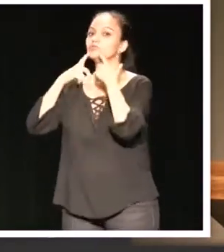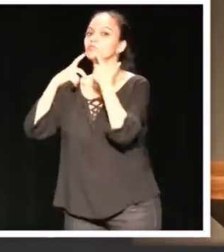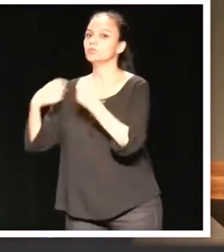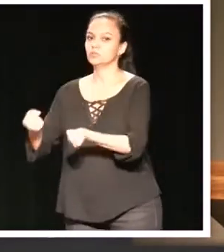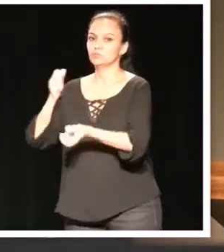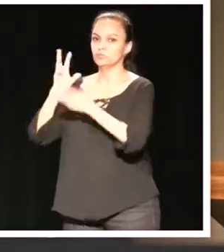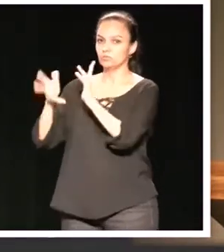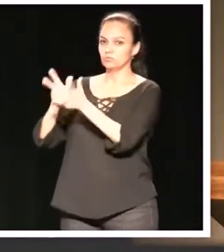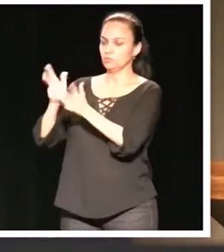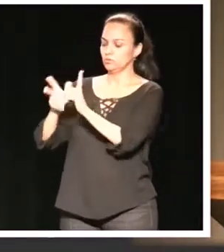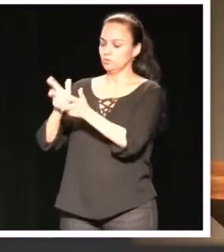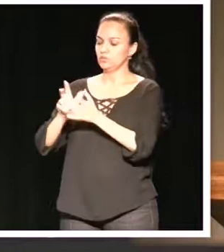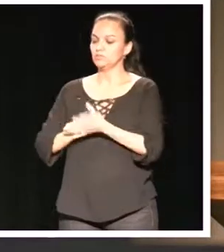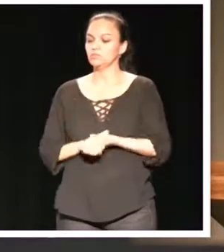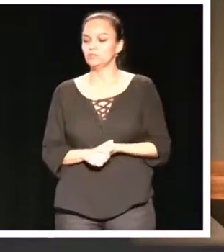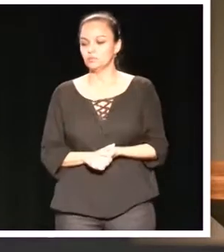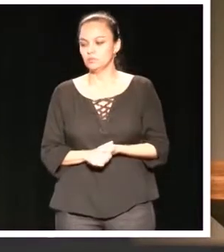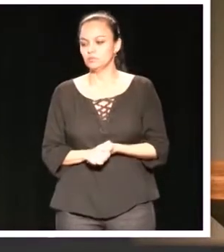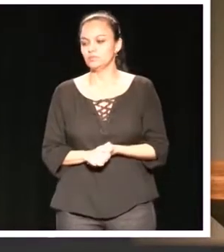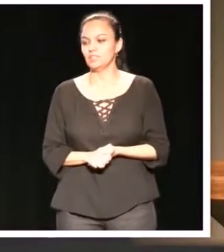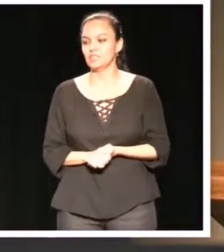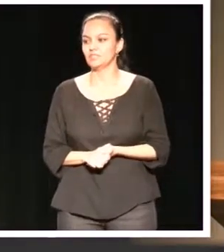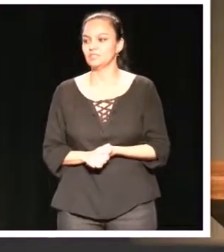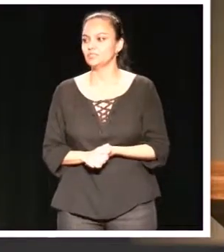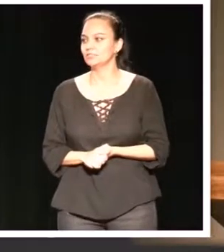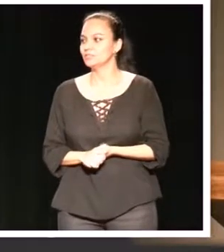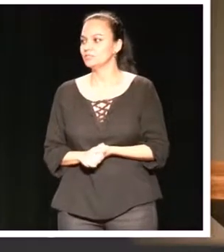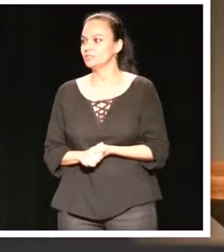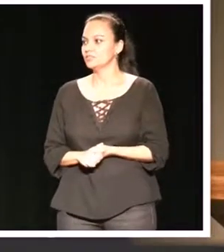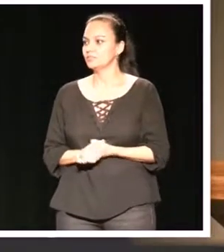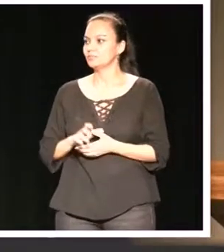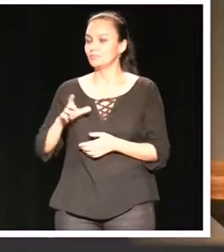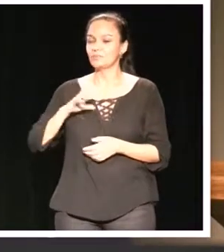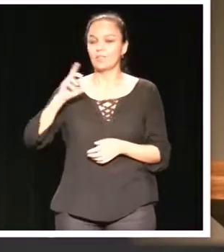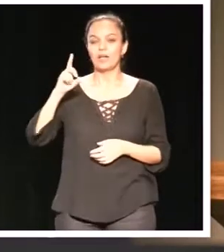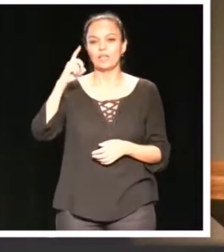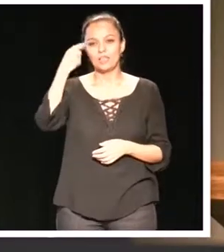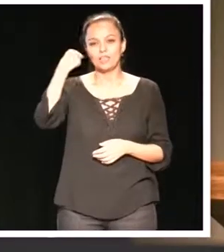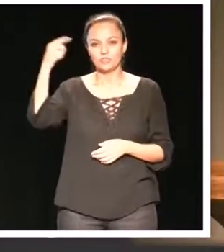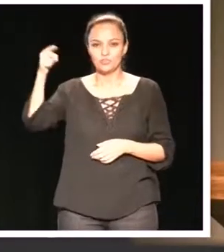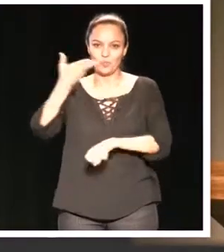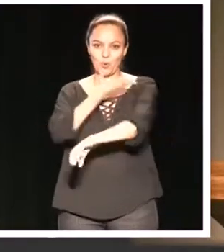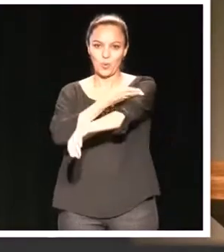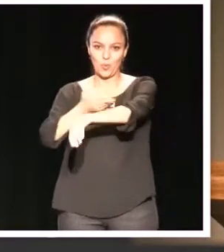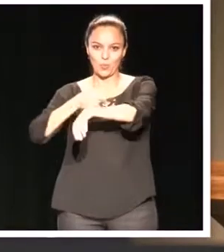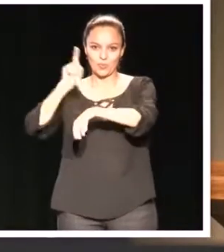surdo, tem uma expressão em espanhol que eu vou dizer em português,